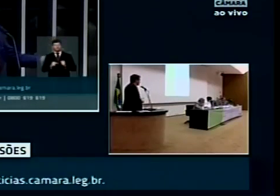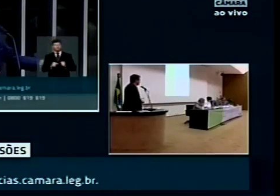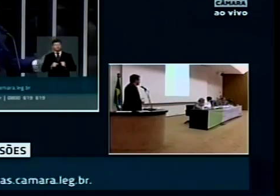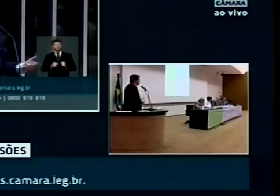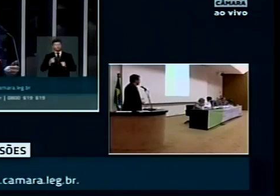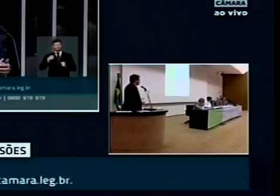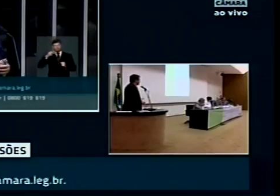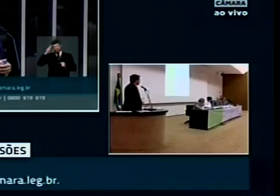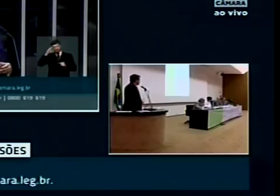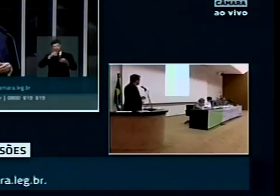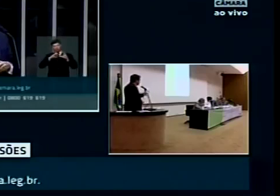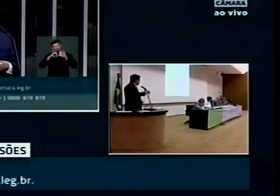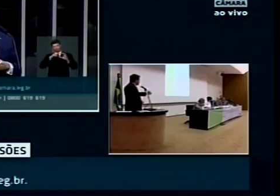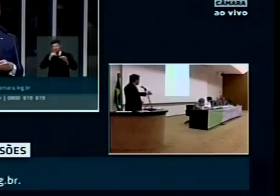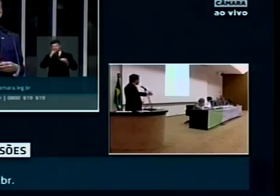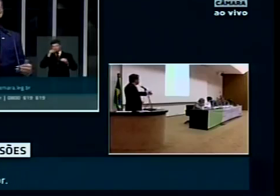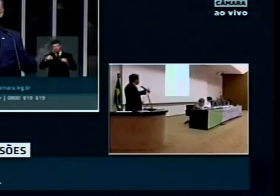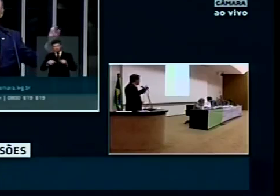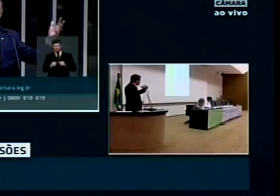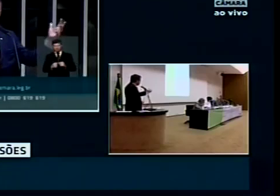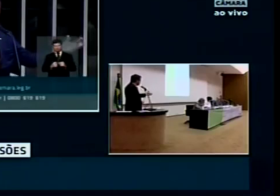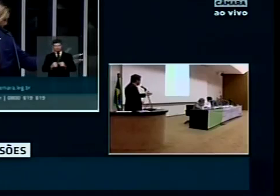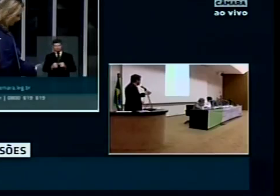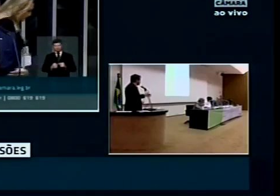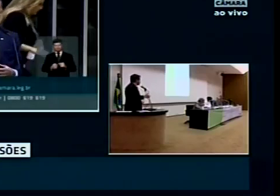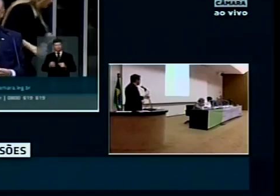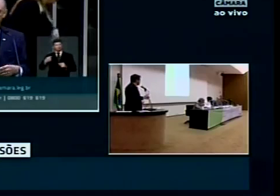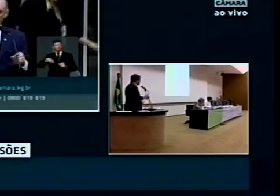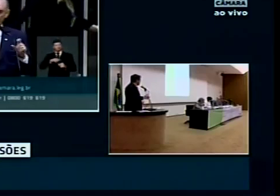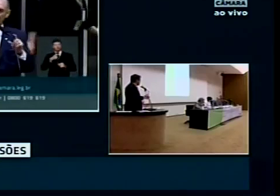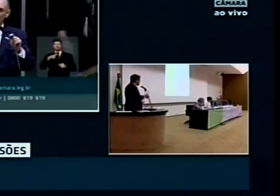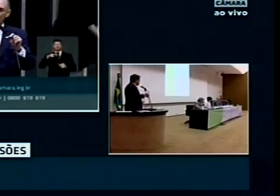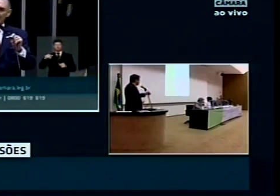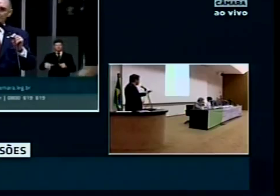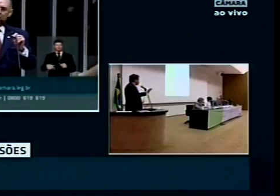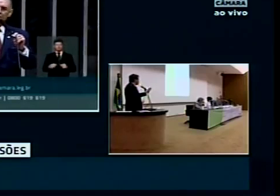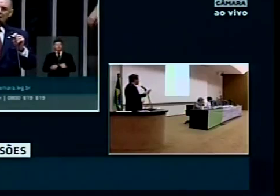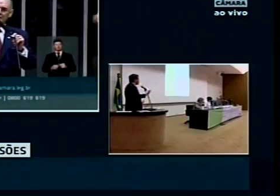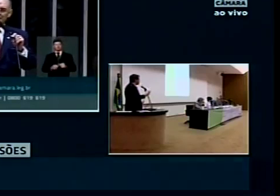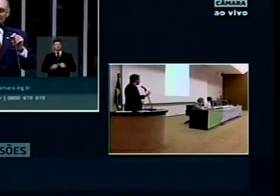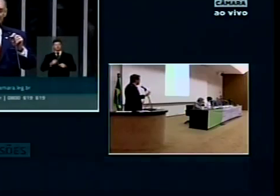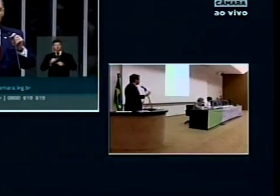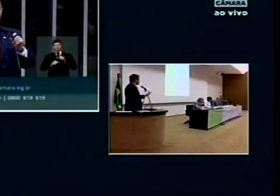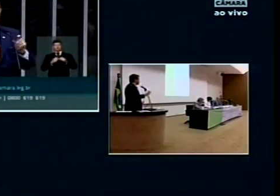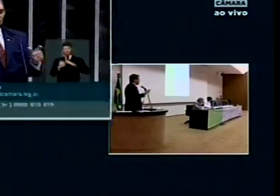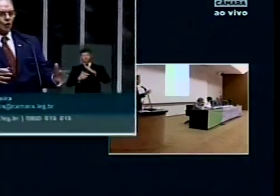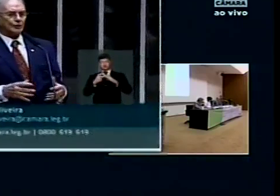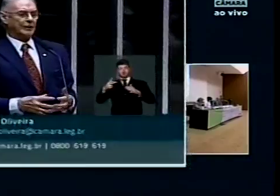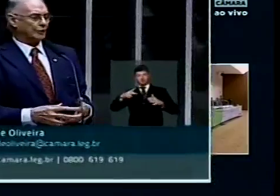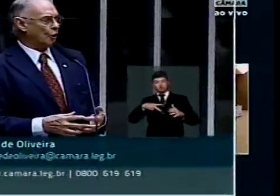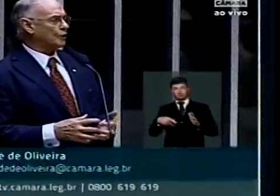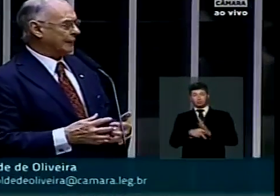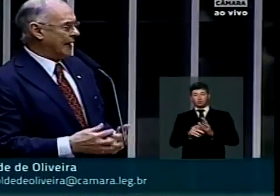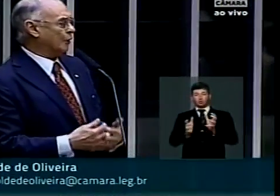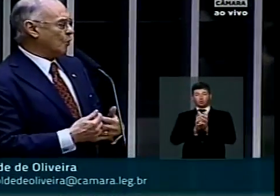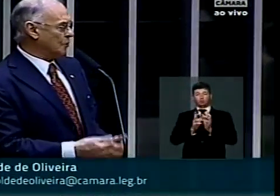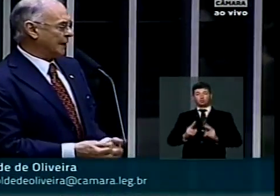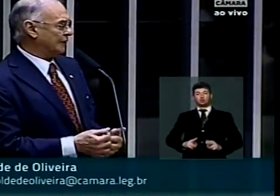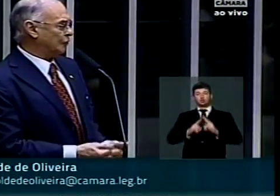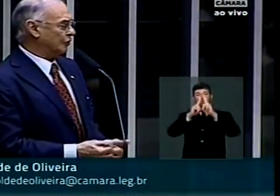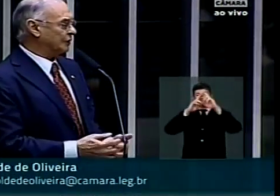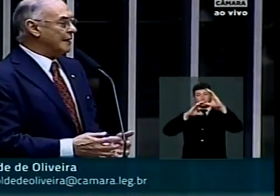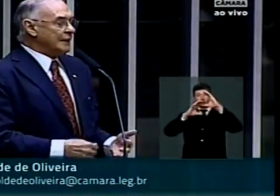comunicações, por exemplo, o novo presidente, que nós vivemos juntos aqui, a privatização do setor de